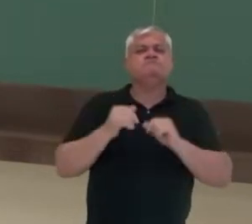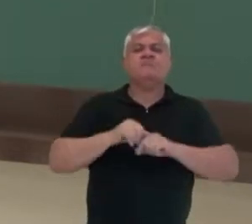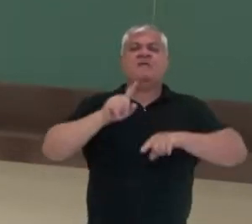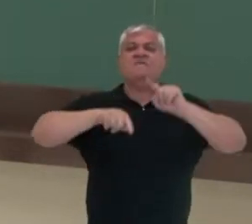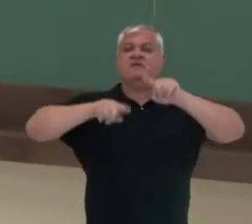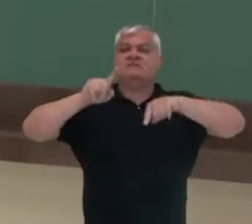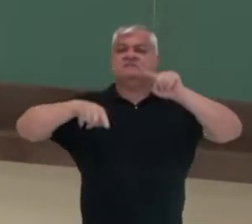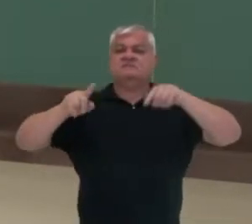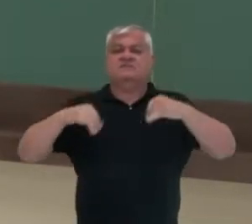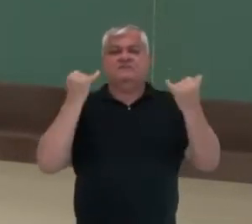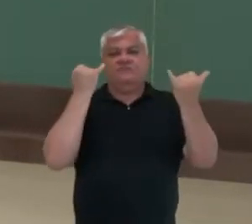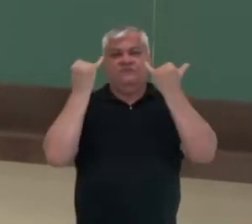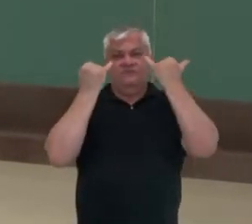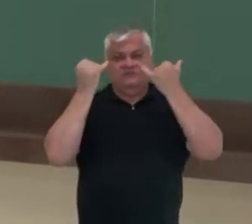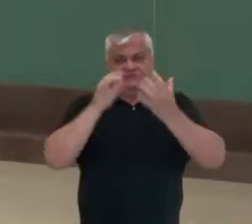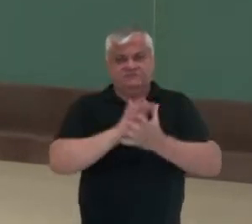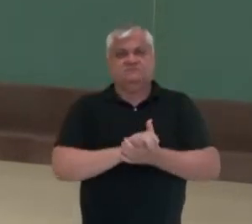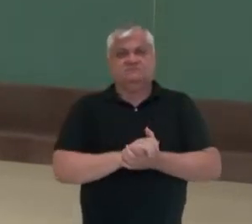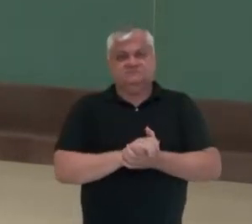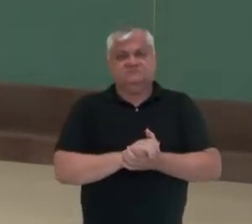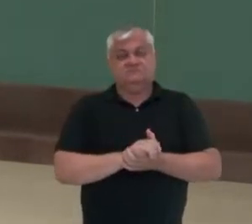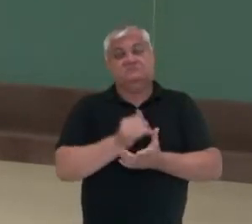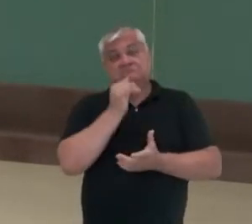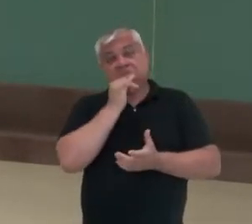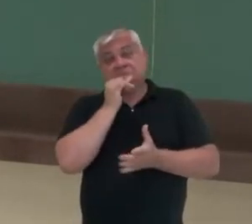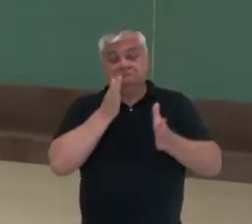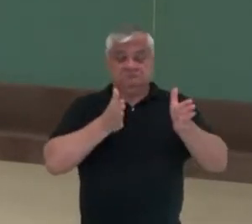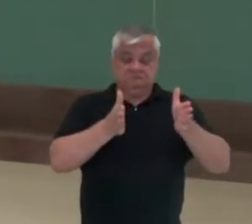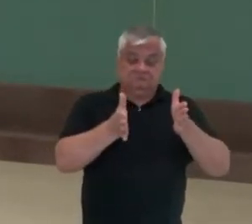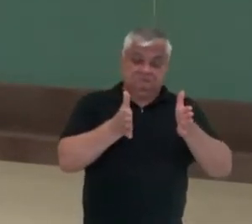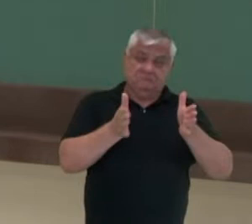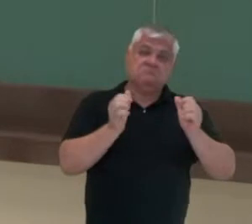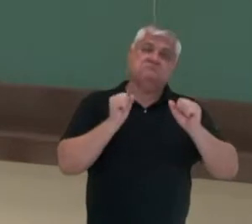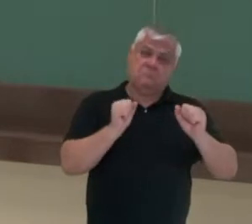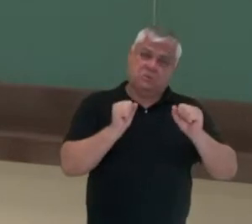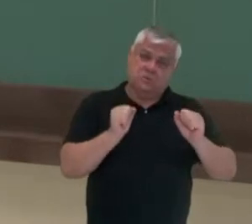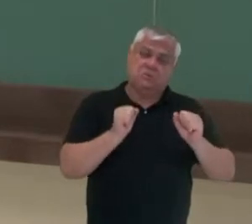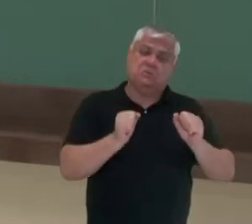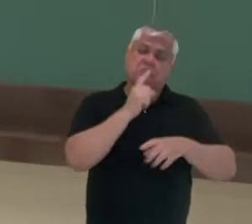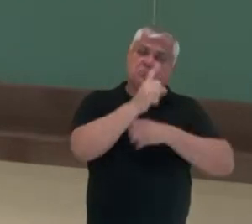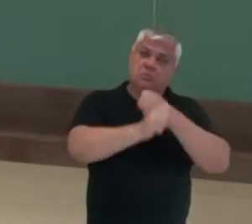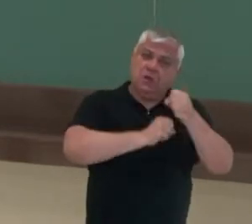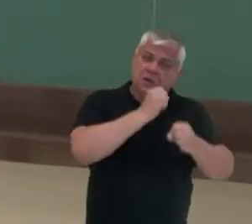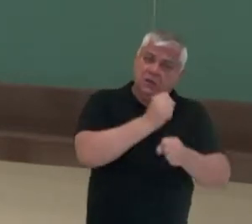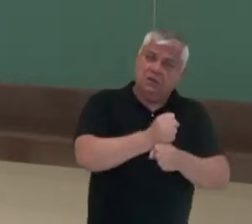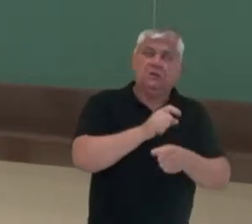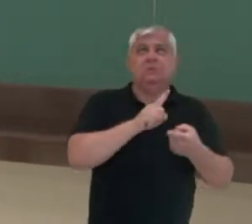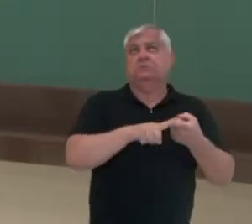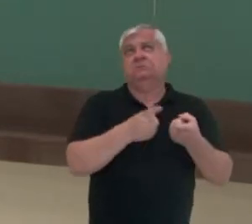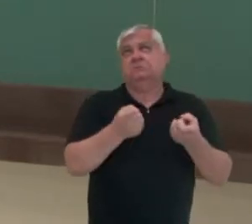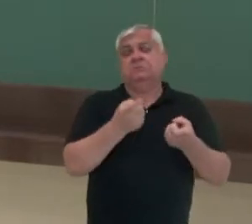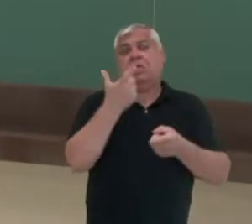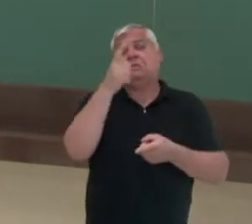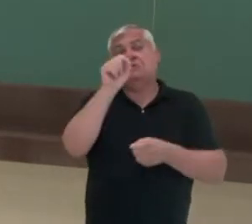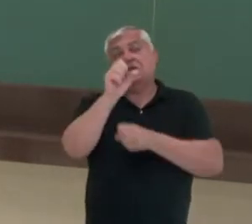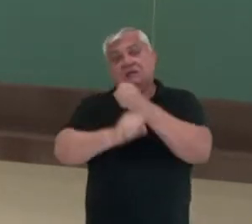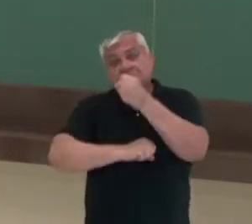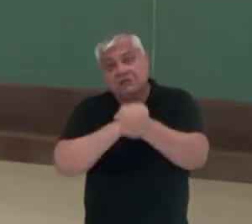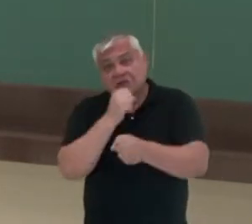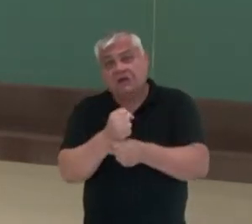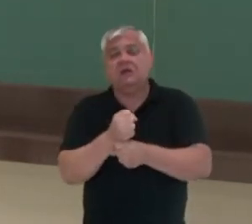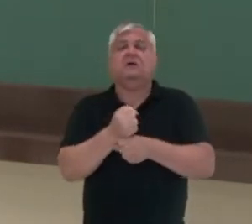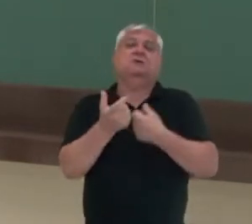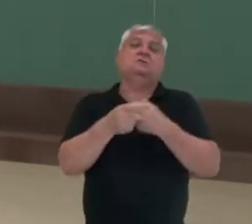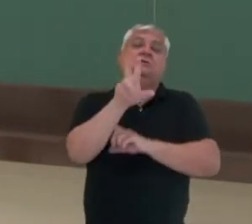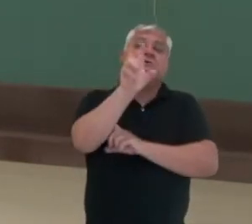variação de dados, tá? De um determinado período, né? Pode ser durante um ano, durante 10 anos,